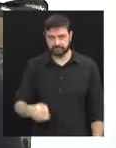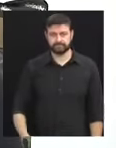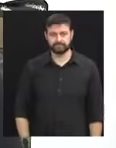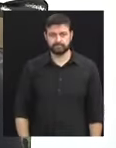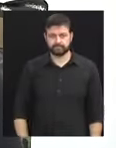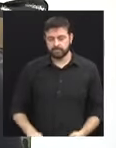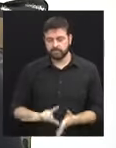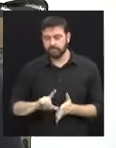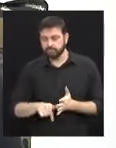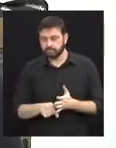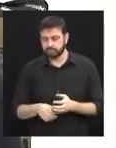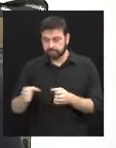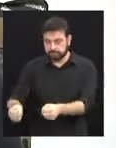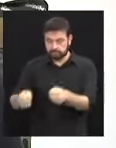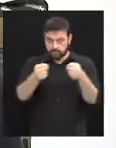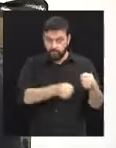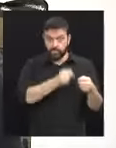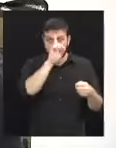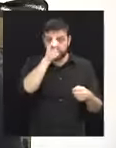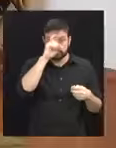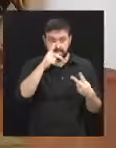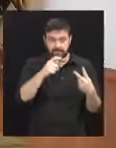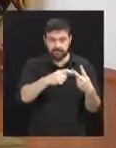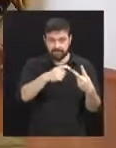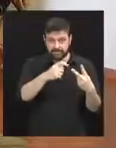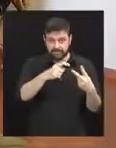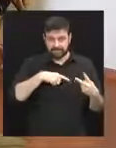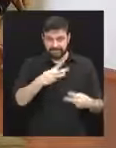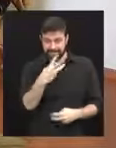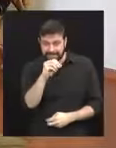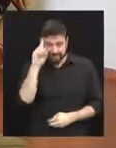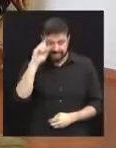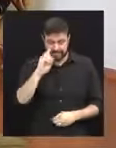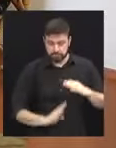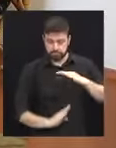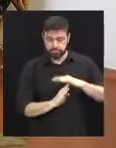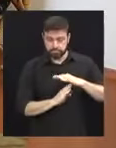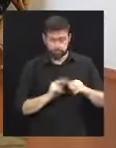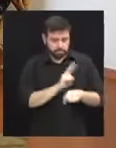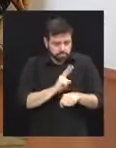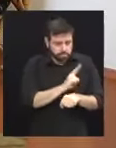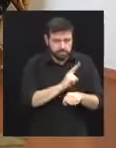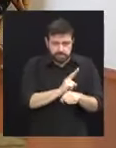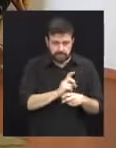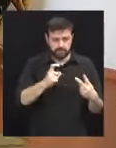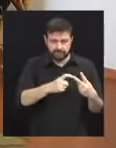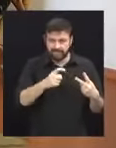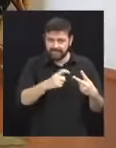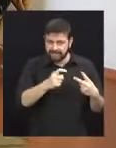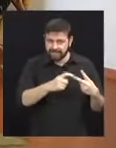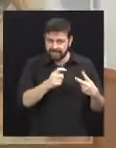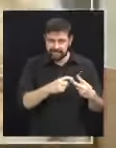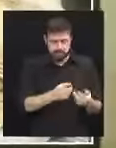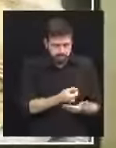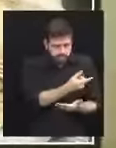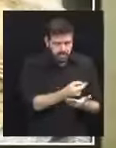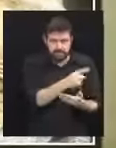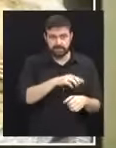E aí internamos ele imediatamente, foram 30 dias de internação direto, e ele tinha uma